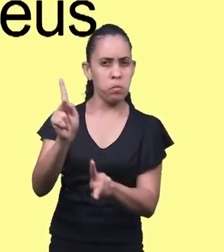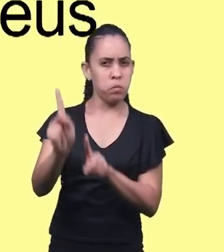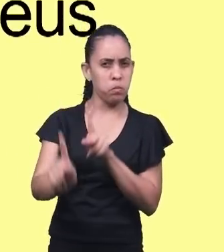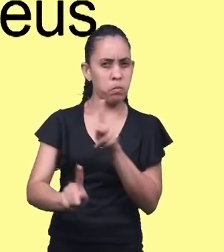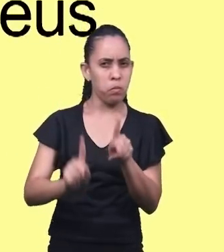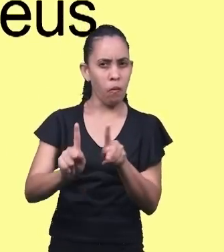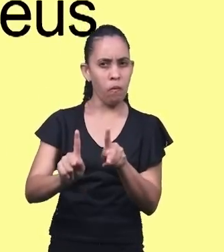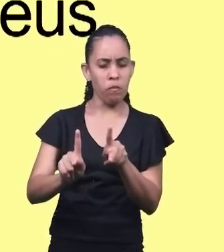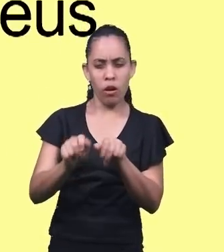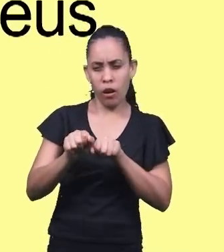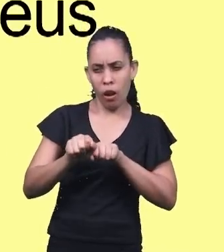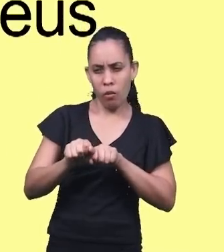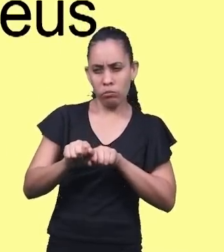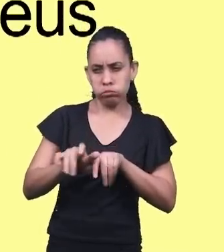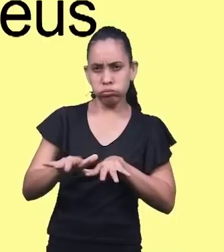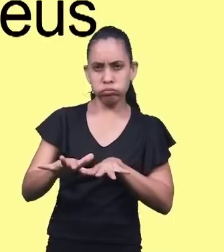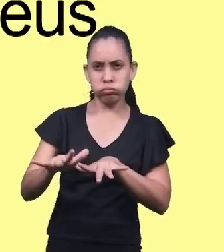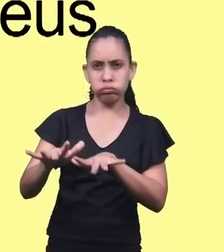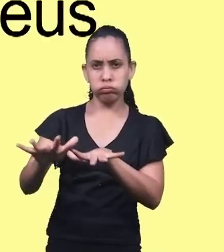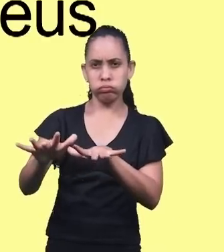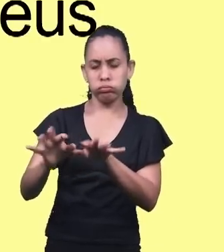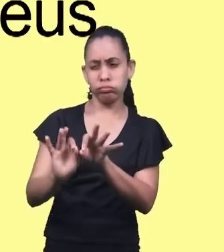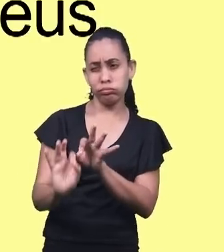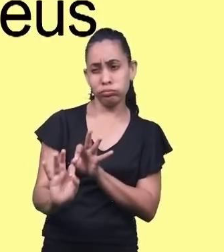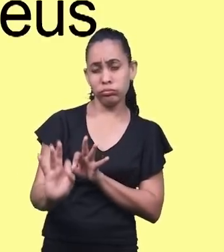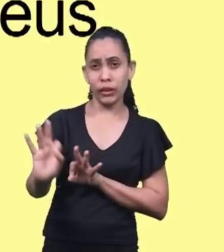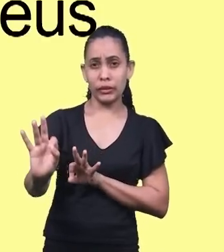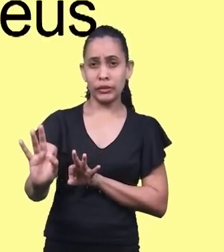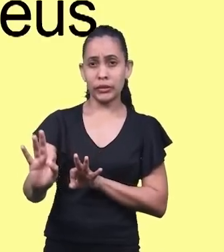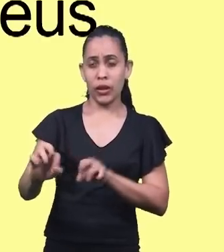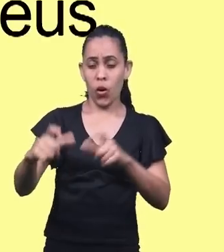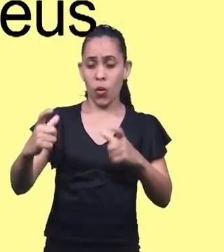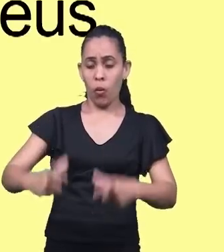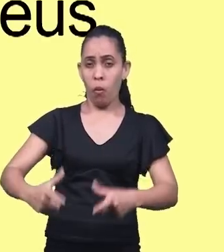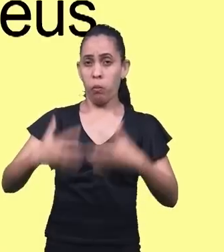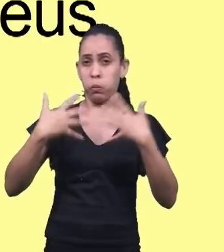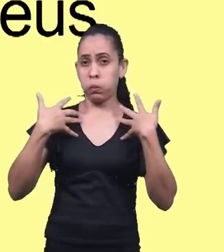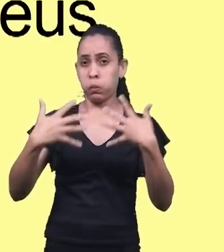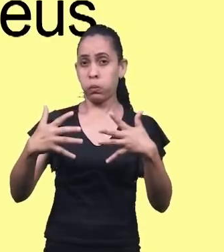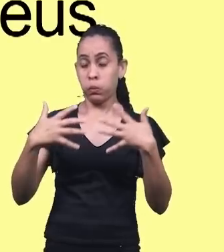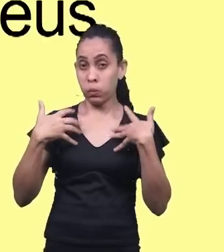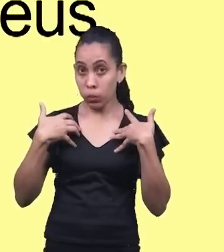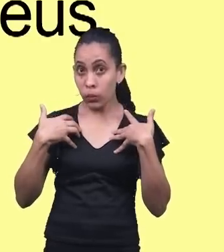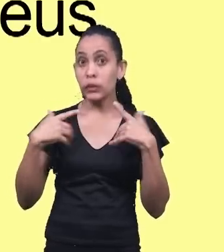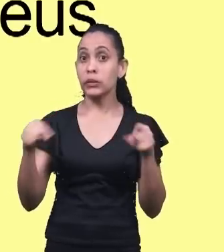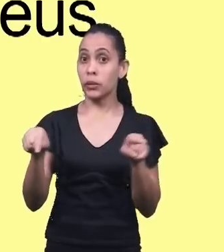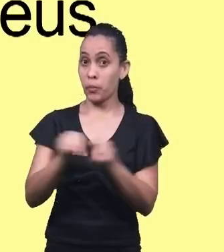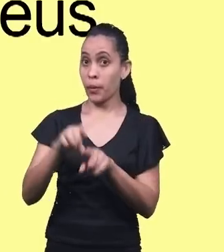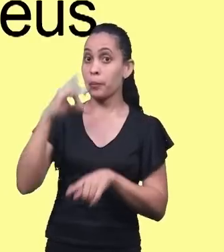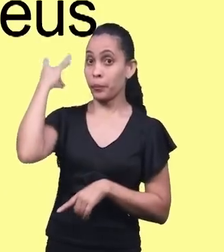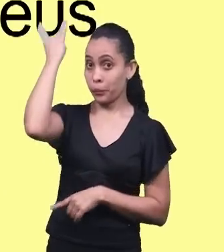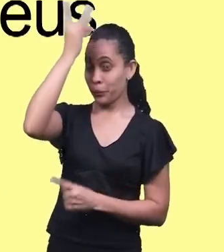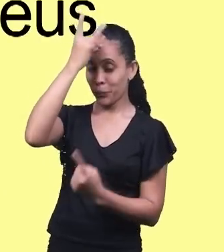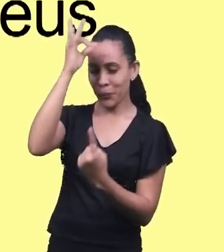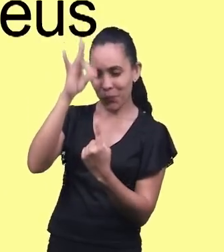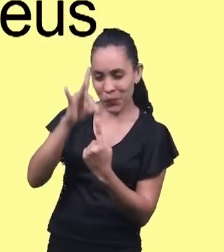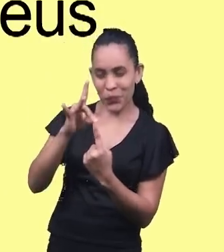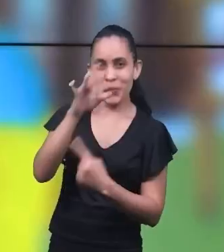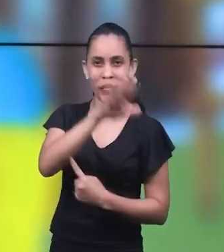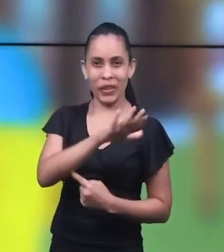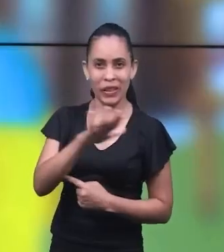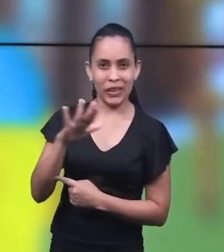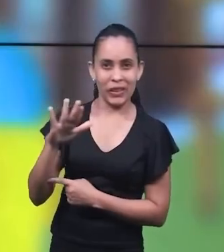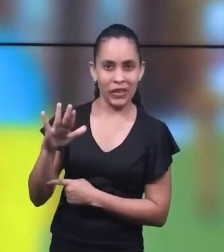povo naquela longa caminhada no deserto, hoje também o Espírito Santo está derramado sobre